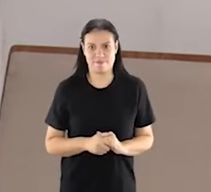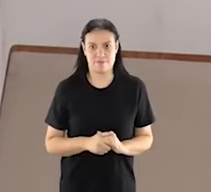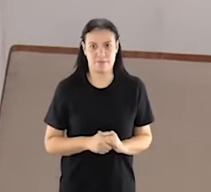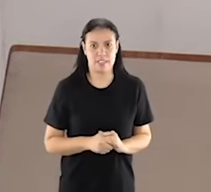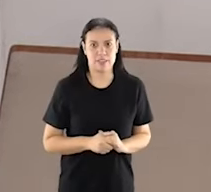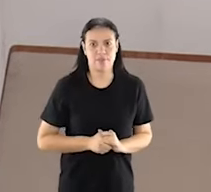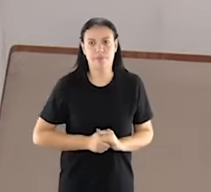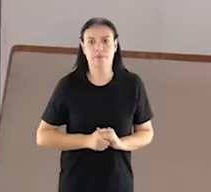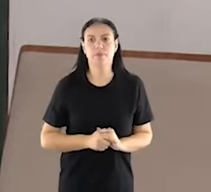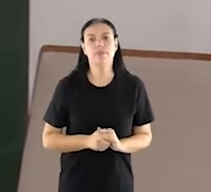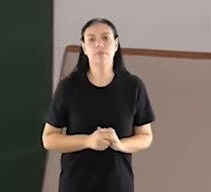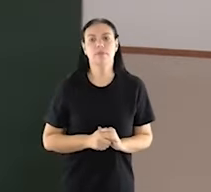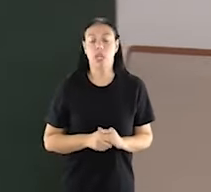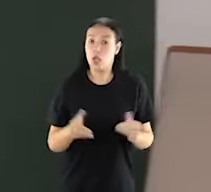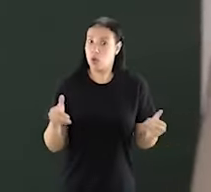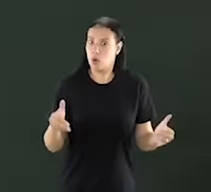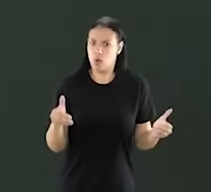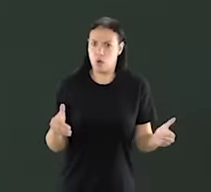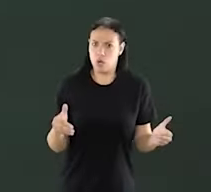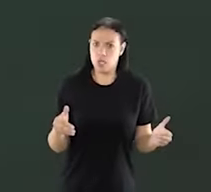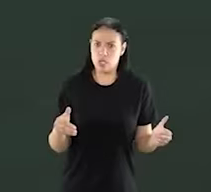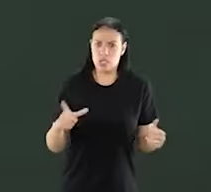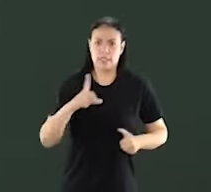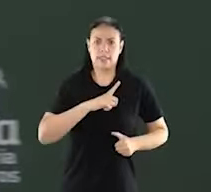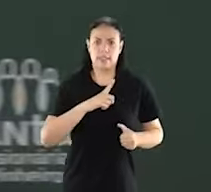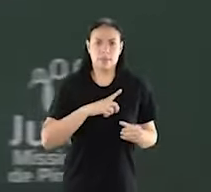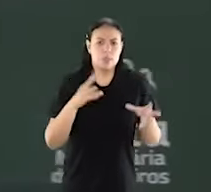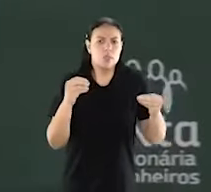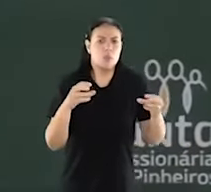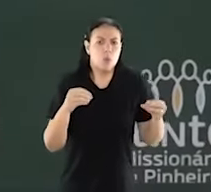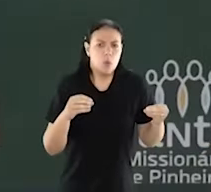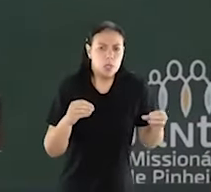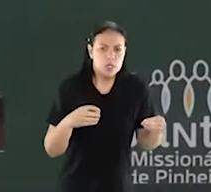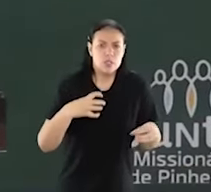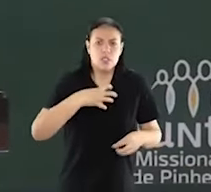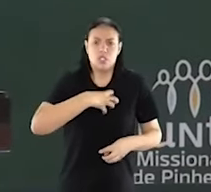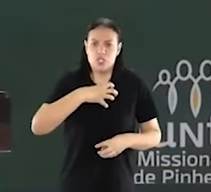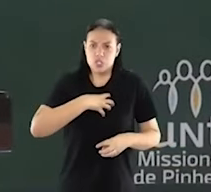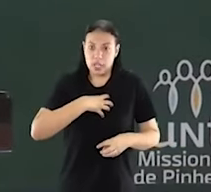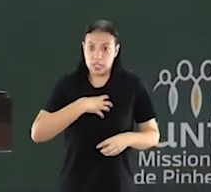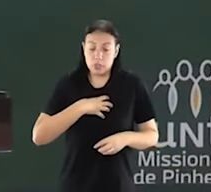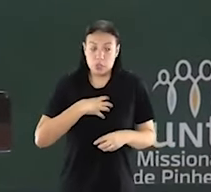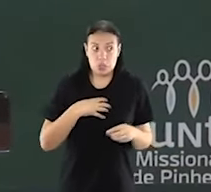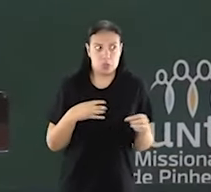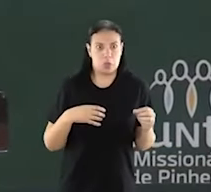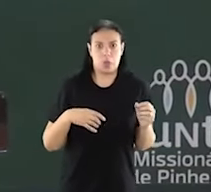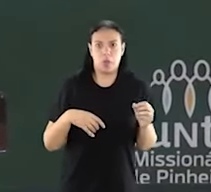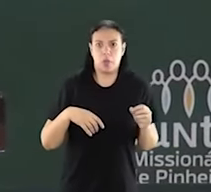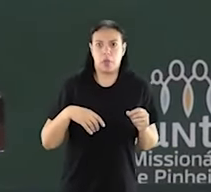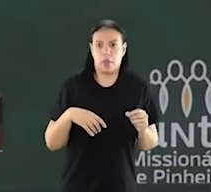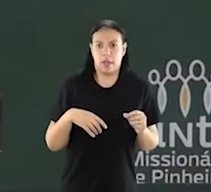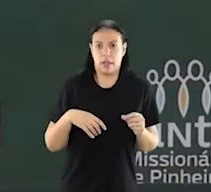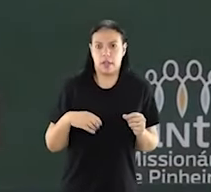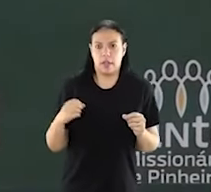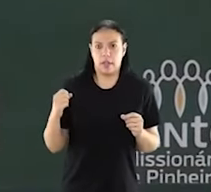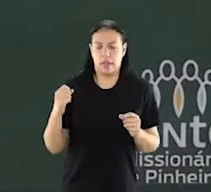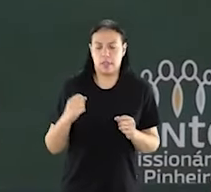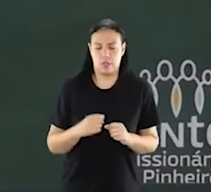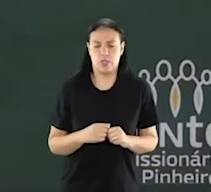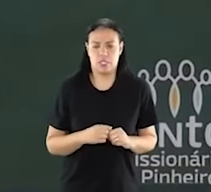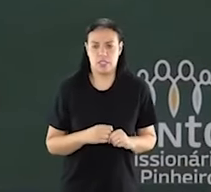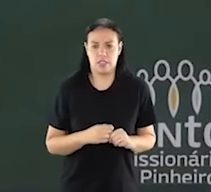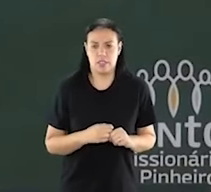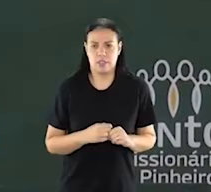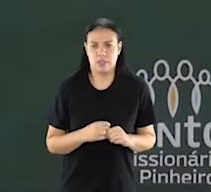Naquela época não tinha todo o progresso que tem hoje na fabricação de perfumes. A indústria de perfumaria hoje é